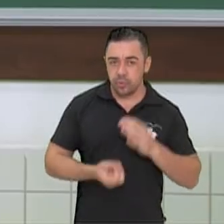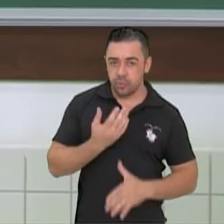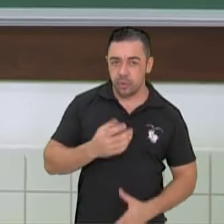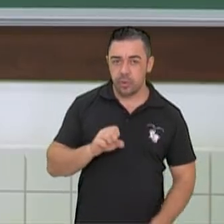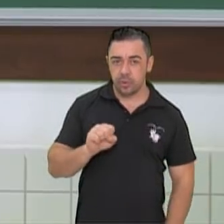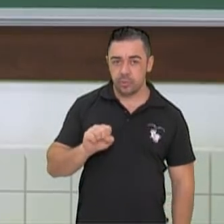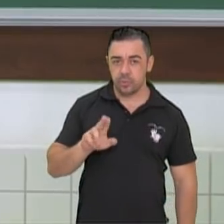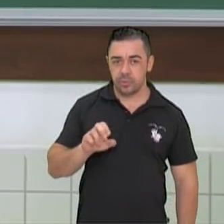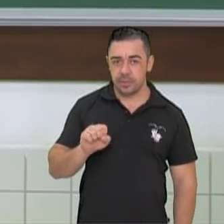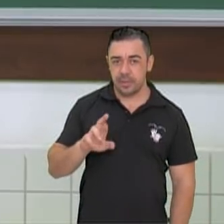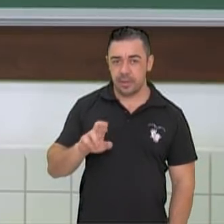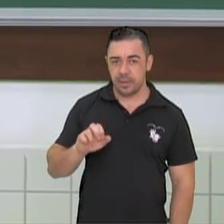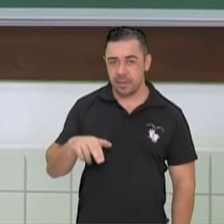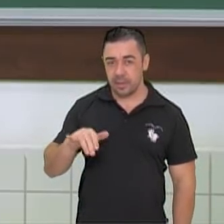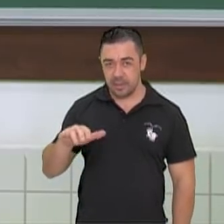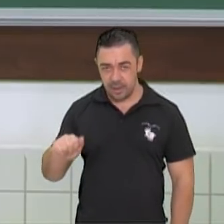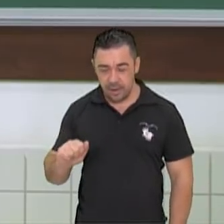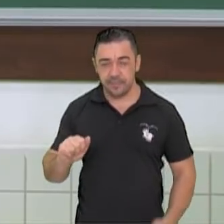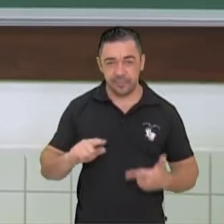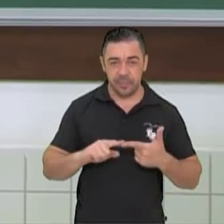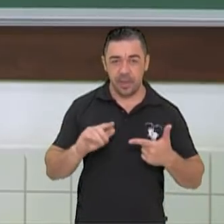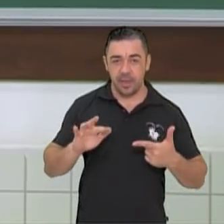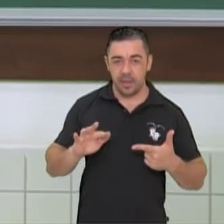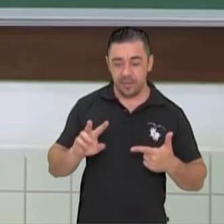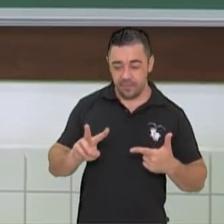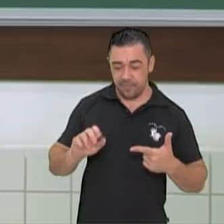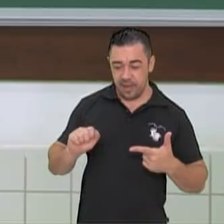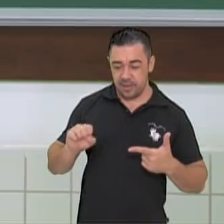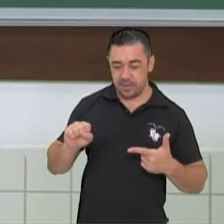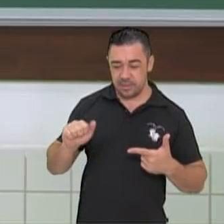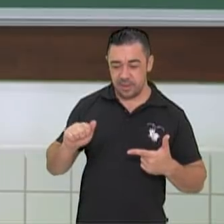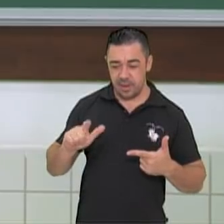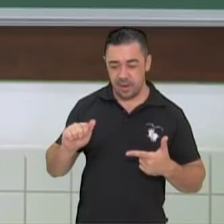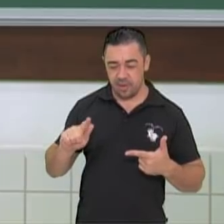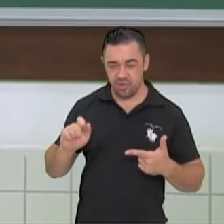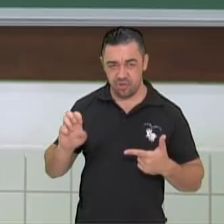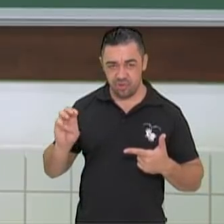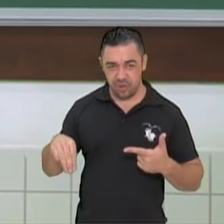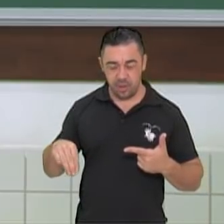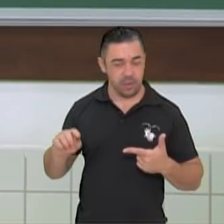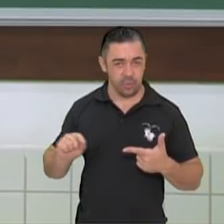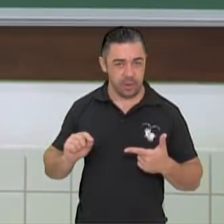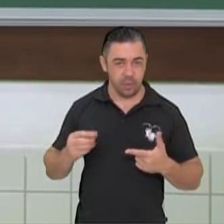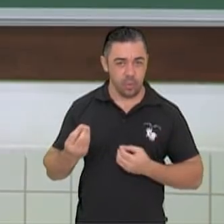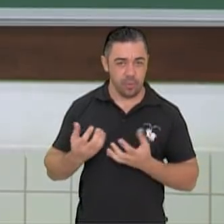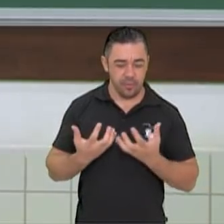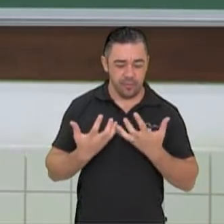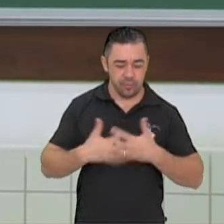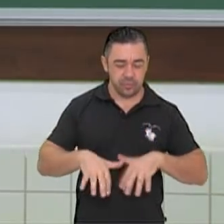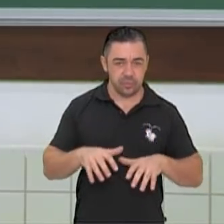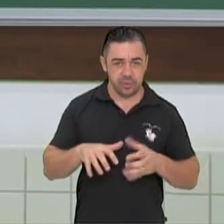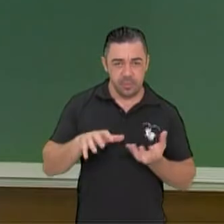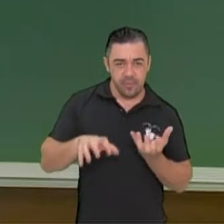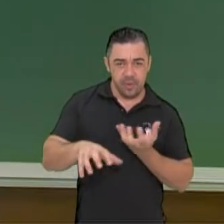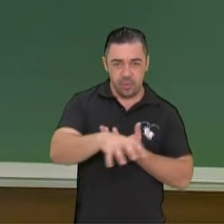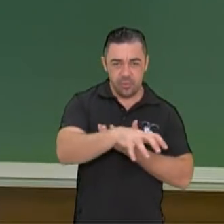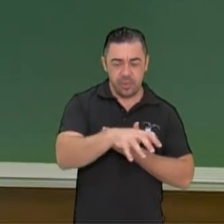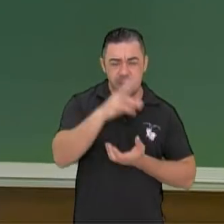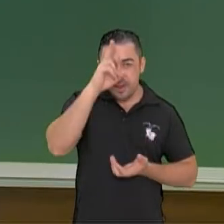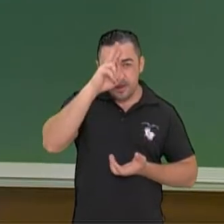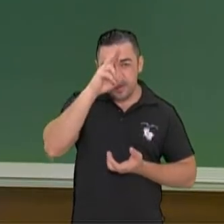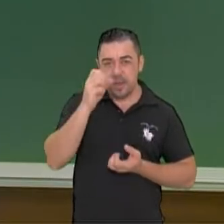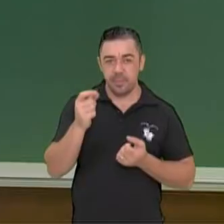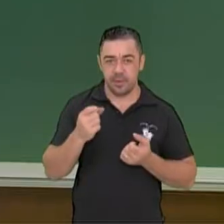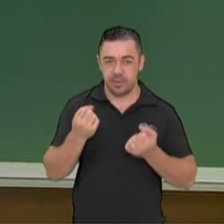e vassalagem, período do sistema feudal. Antes eu tenho dois recados bem importantes para todos vocês. Lembra daquela atividade